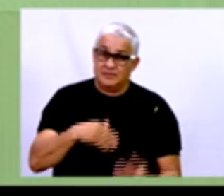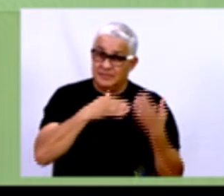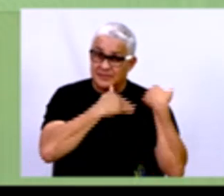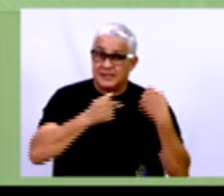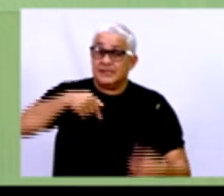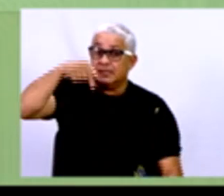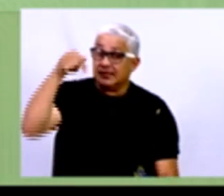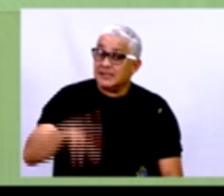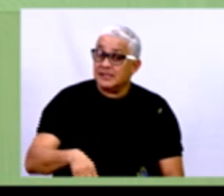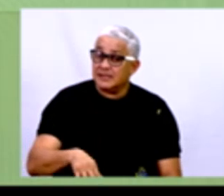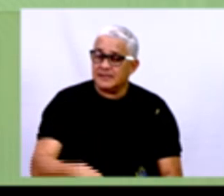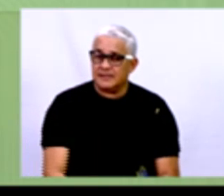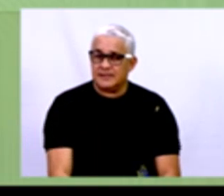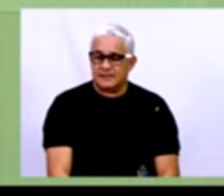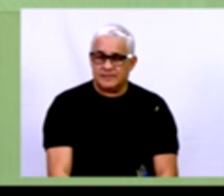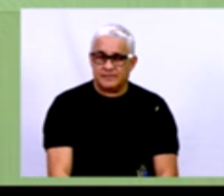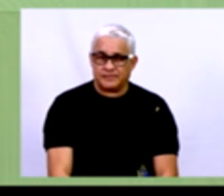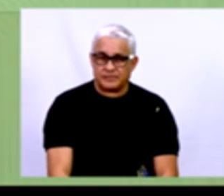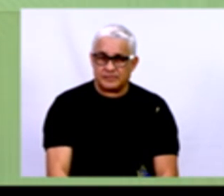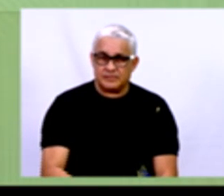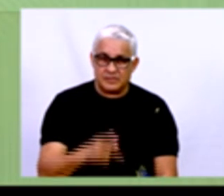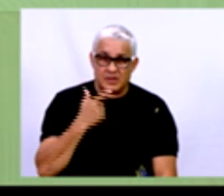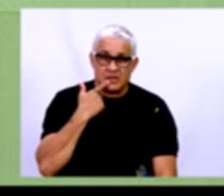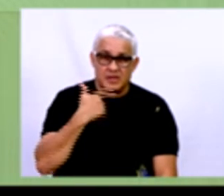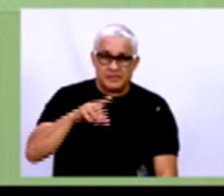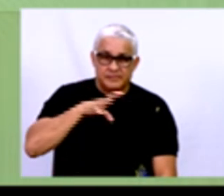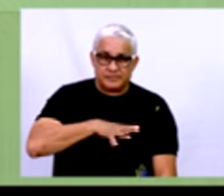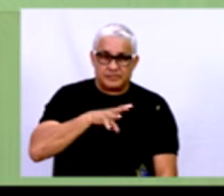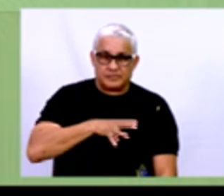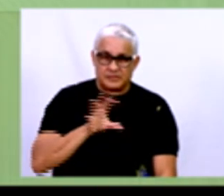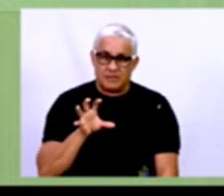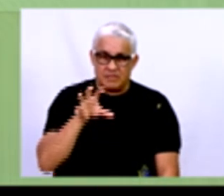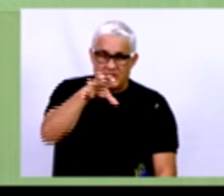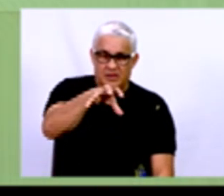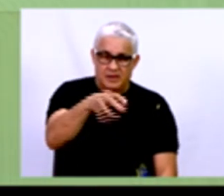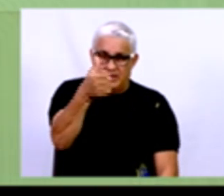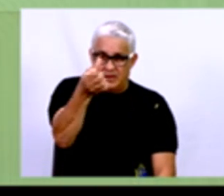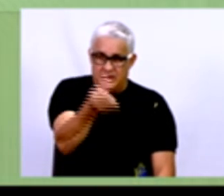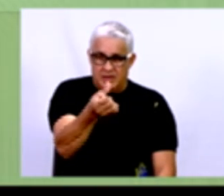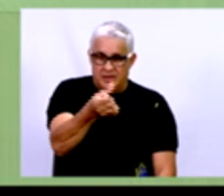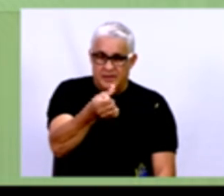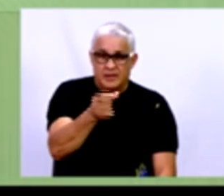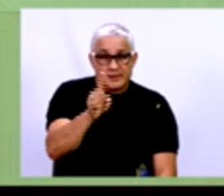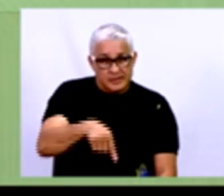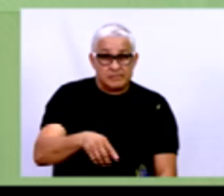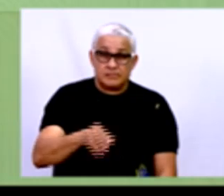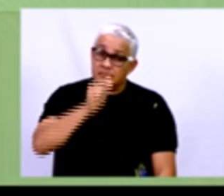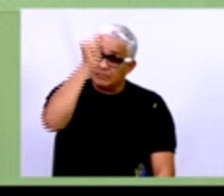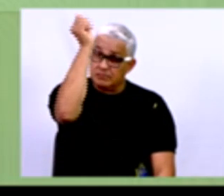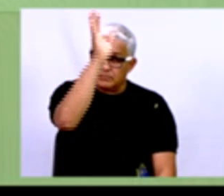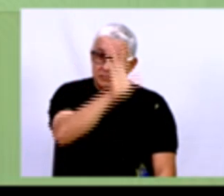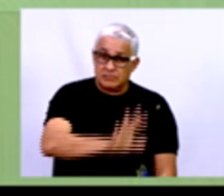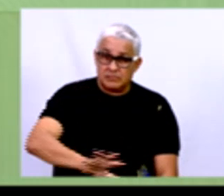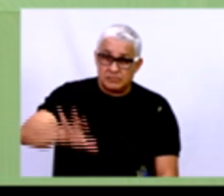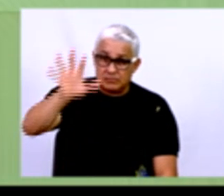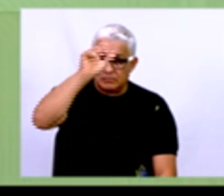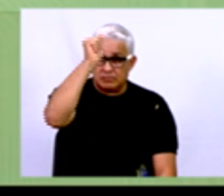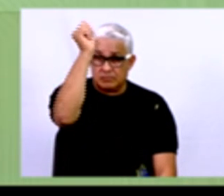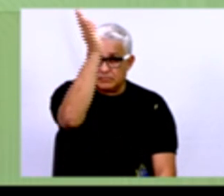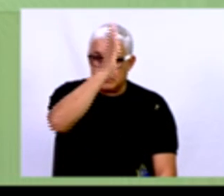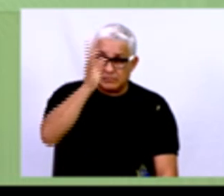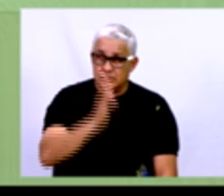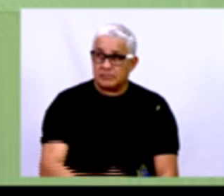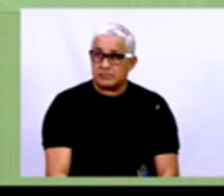responsável para a língua portuguesa ocupar essa colocação é o Brasil. Vejamos no